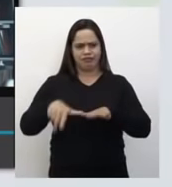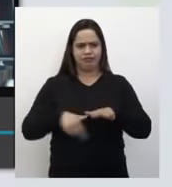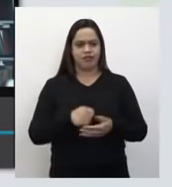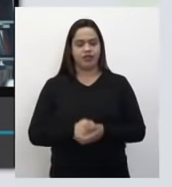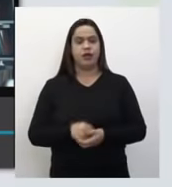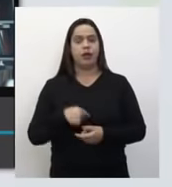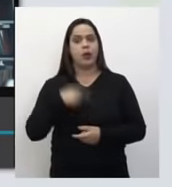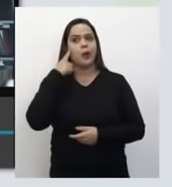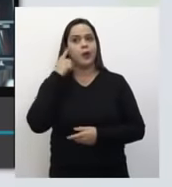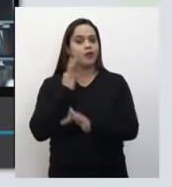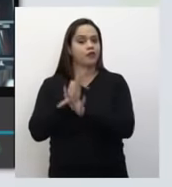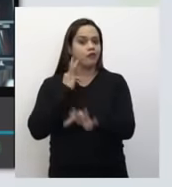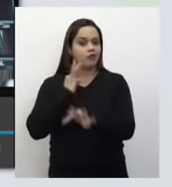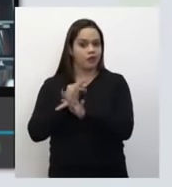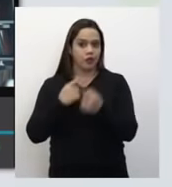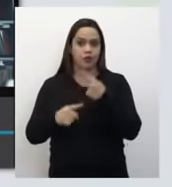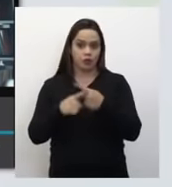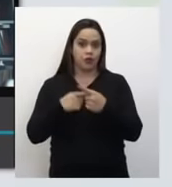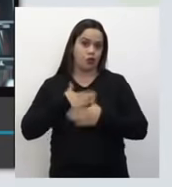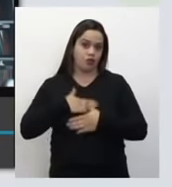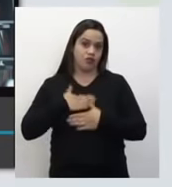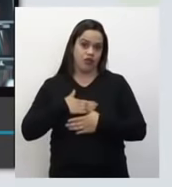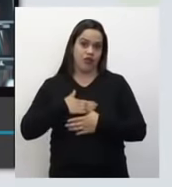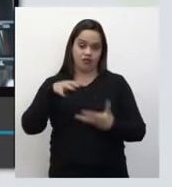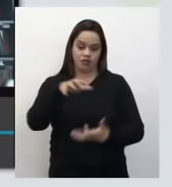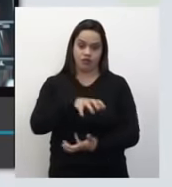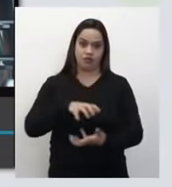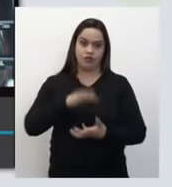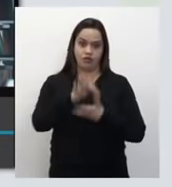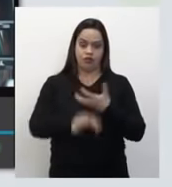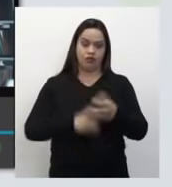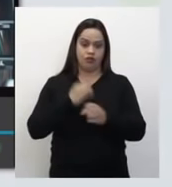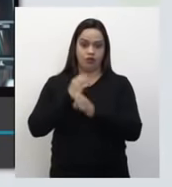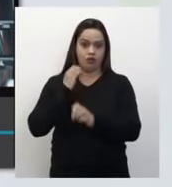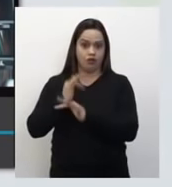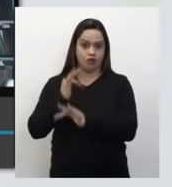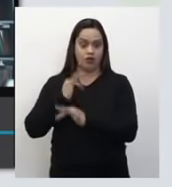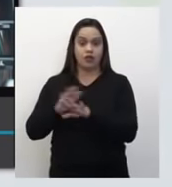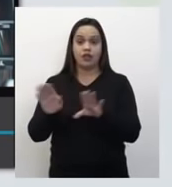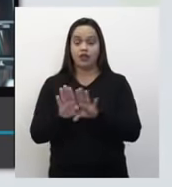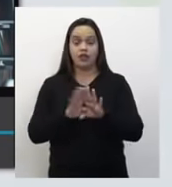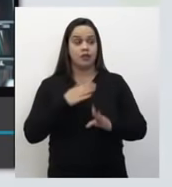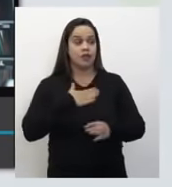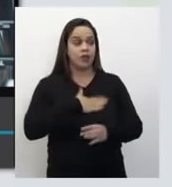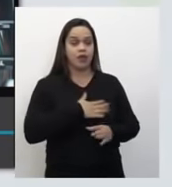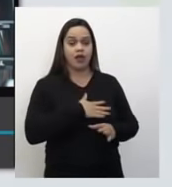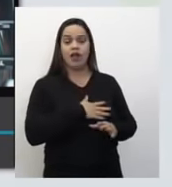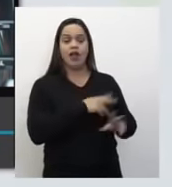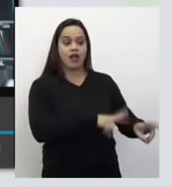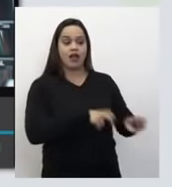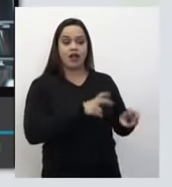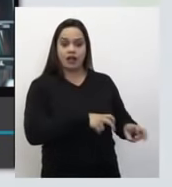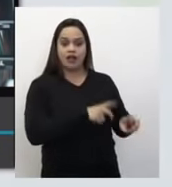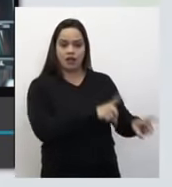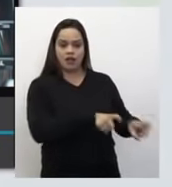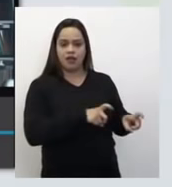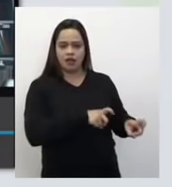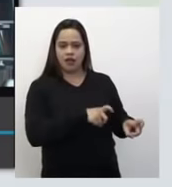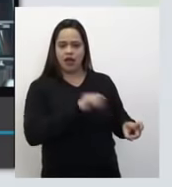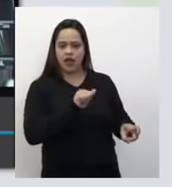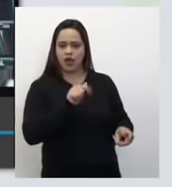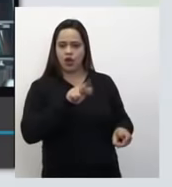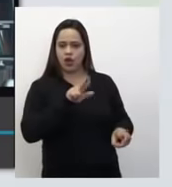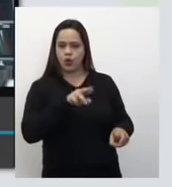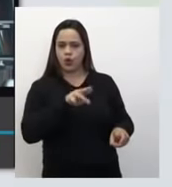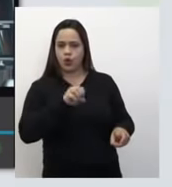fazer física, porque eu me interessava por astrofísica. Também achava que era legal fazer agronomia, porque eu acho muito importante a conexão com a natureza,